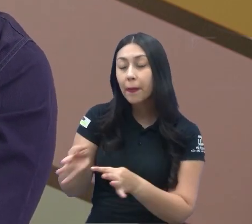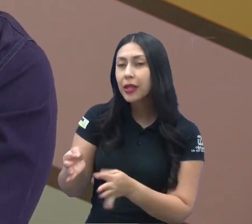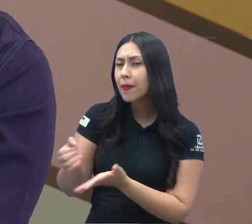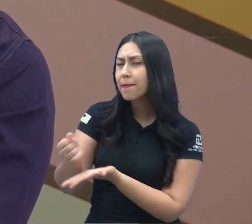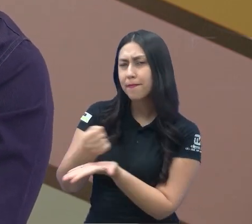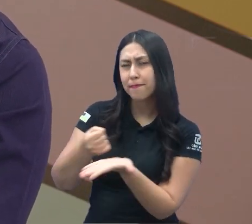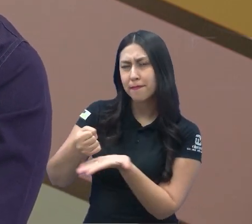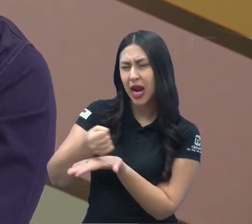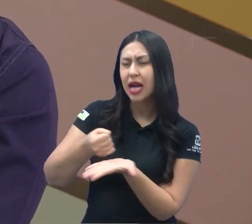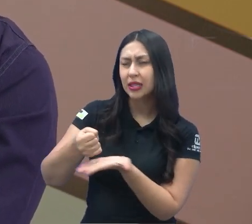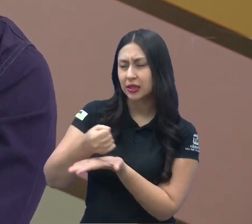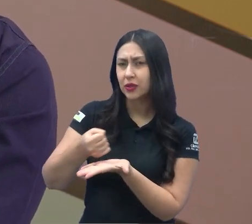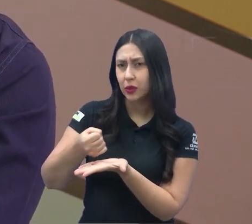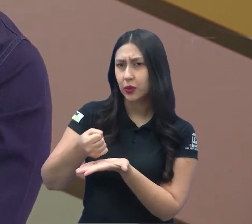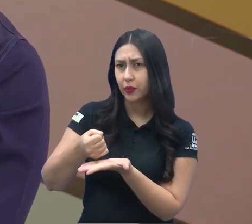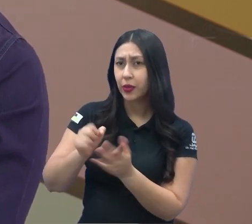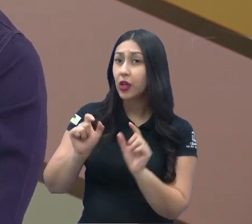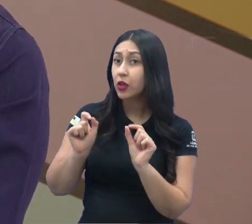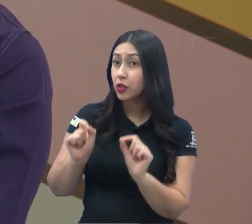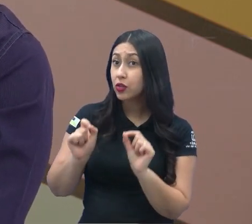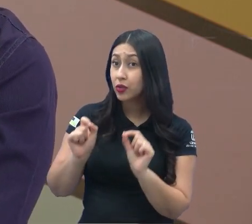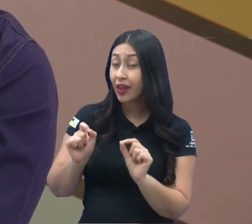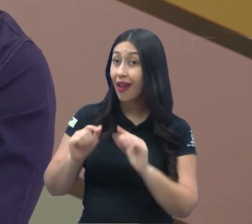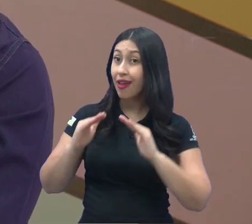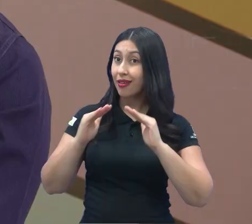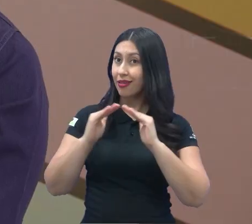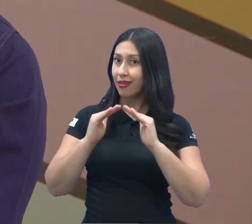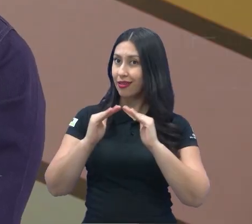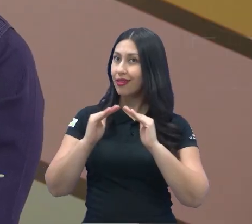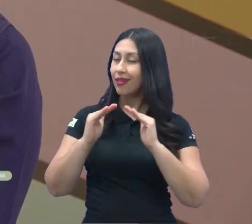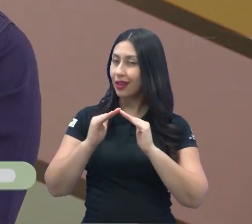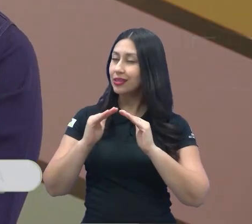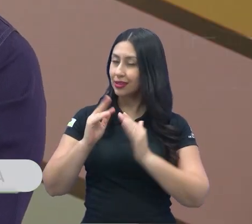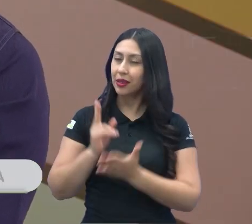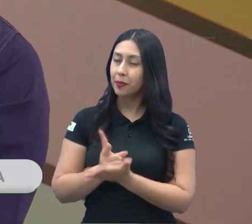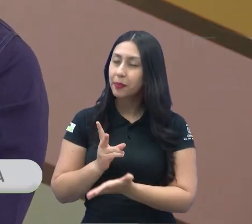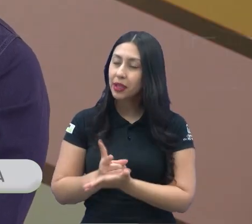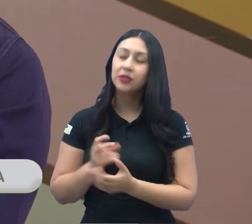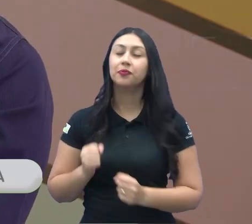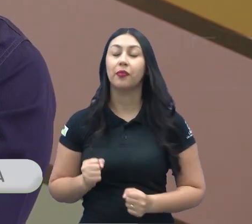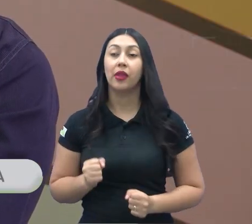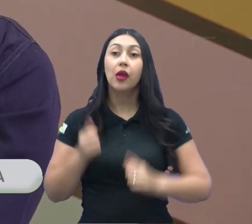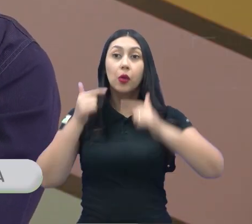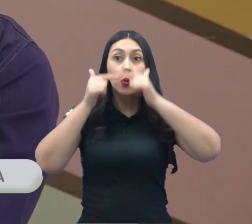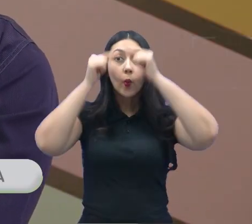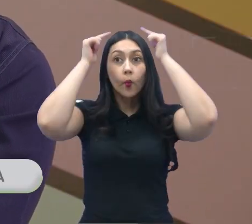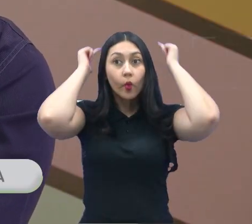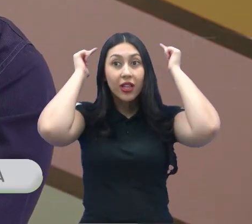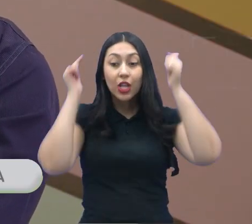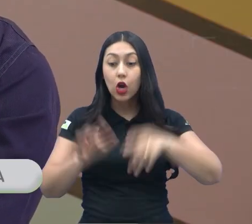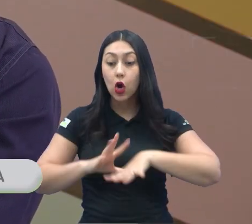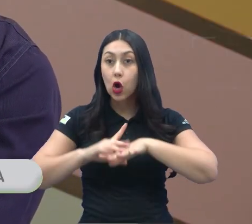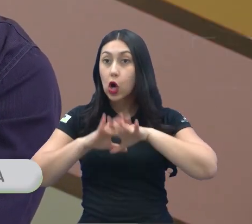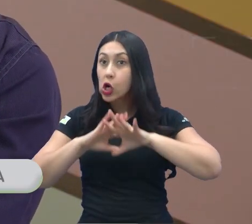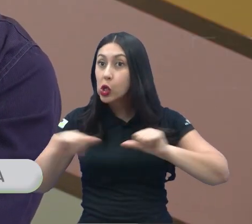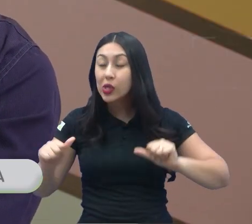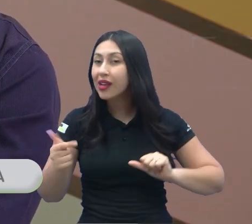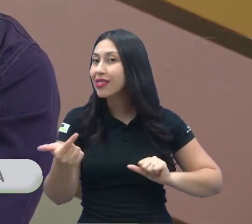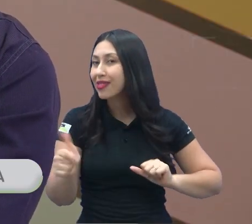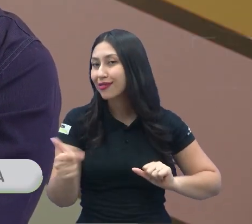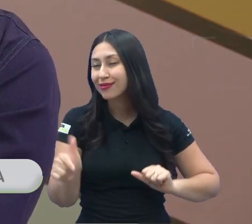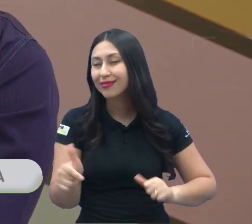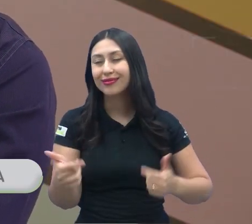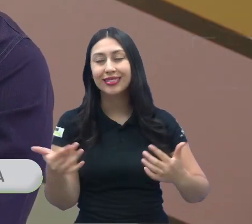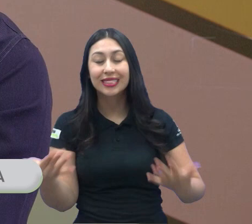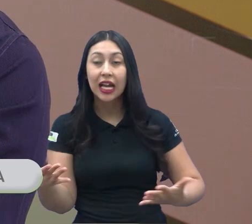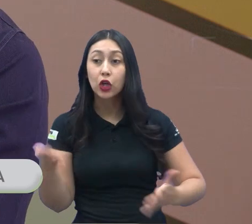gente pensa na calvície, é o tratamento em casa. E por que o em casa? A calvície ela é uma condição que ela não tem cura. Então, quando o paciente tem esse diagnóstico